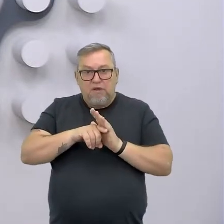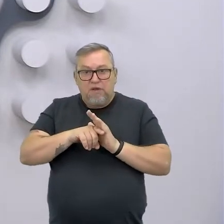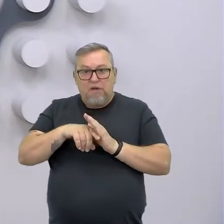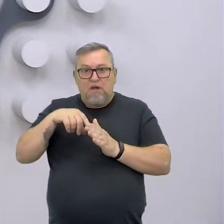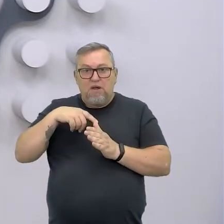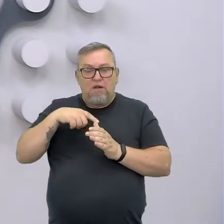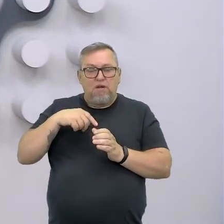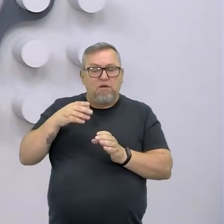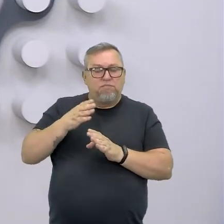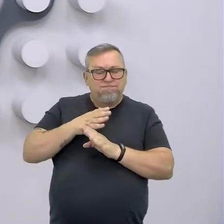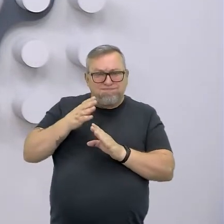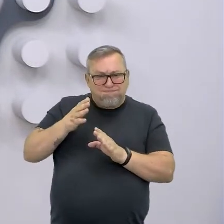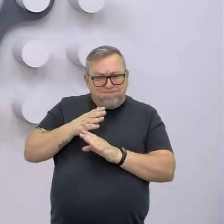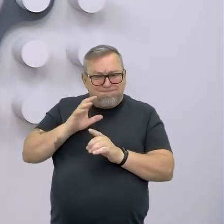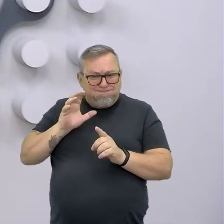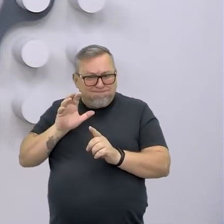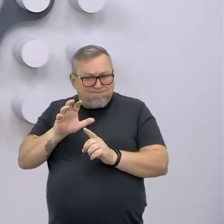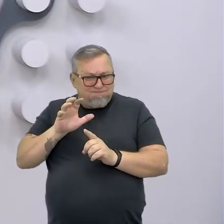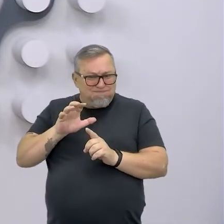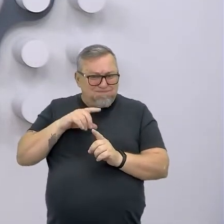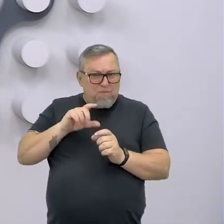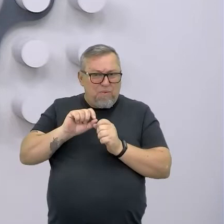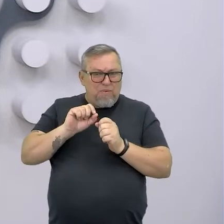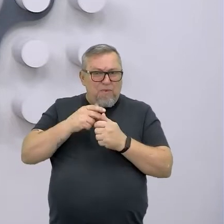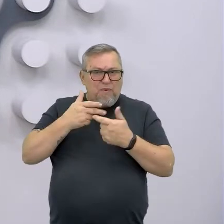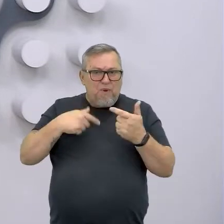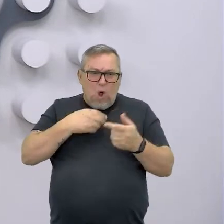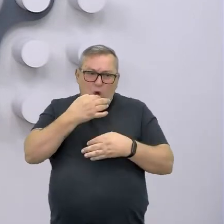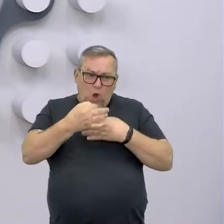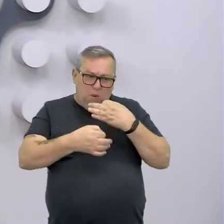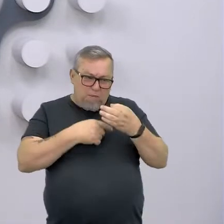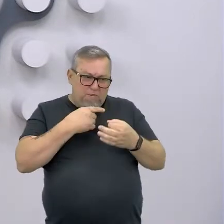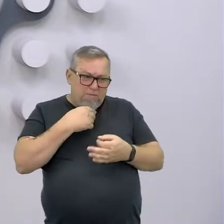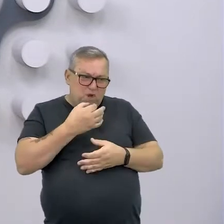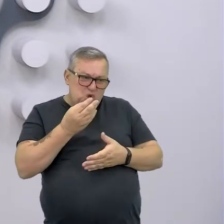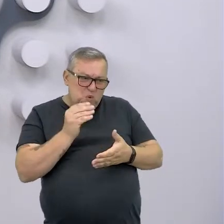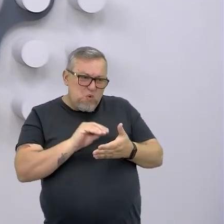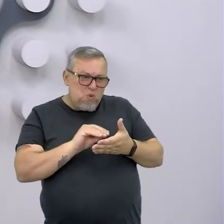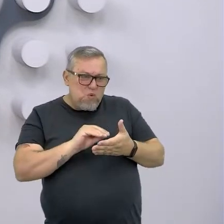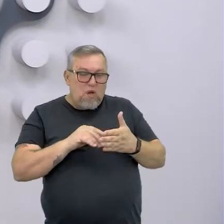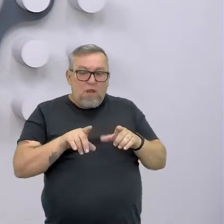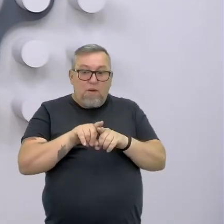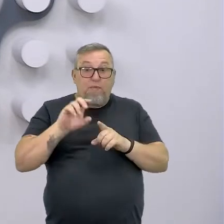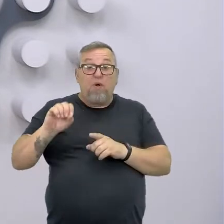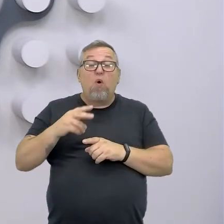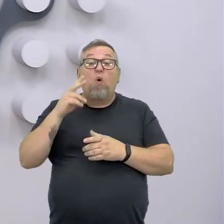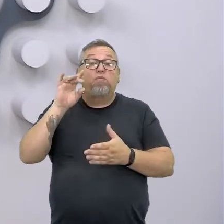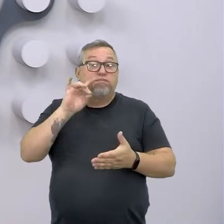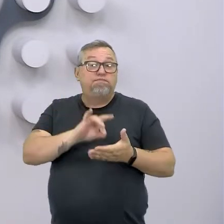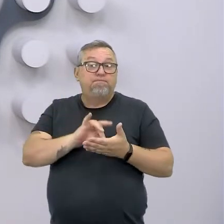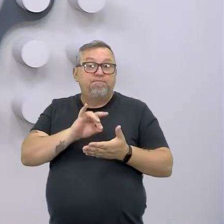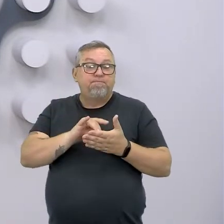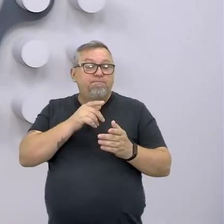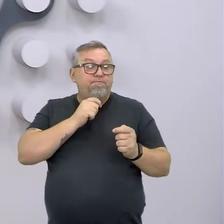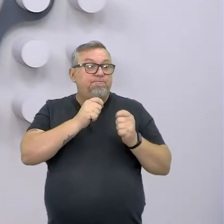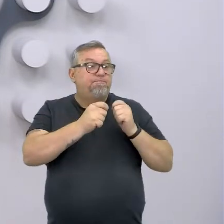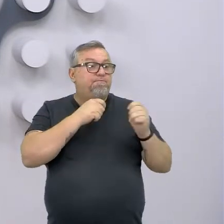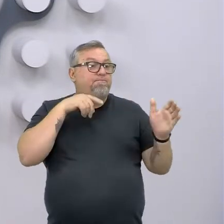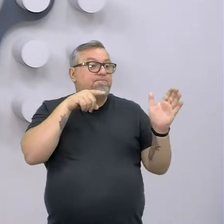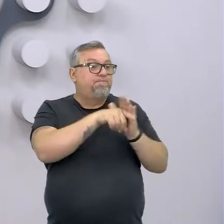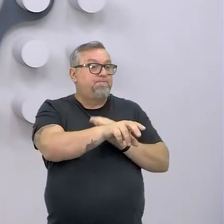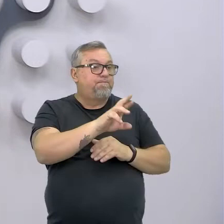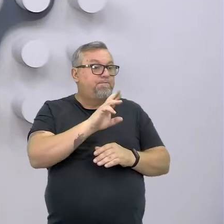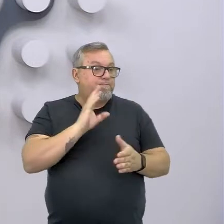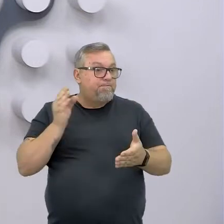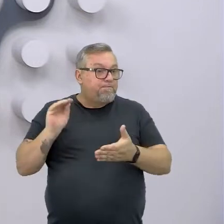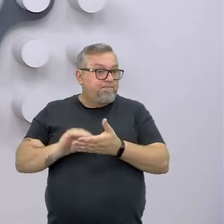algum modo induzindo esse eleitor a emitir alguma opinião, ou não, se ela está realmente fazendo um retrato